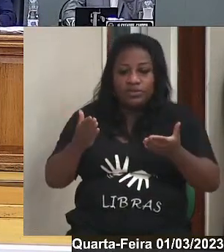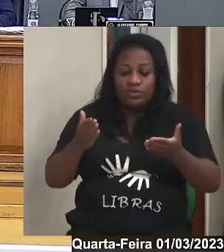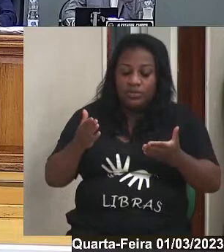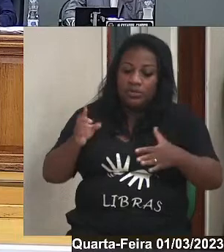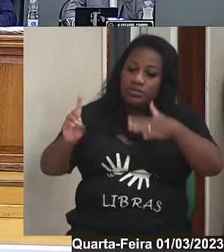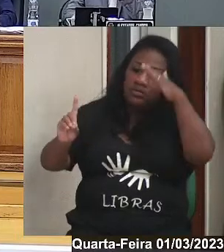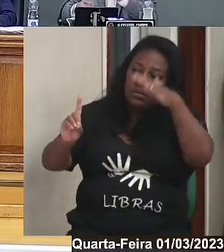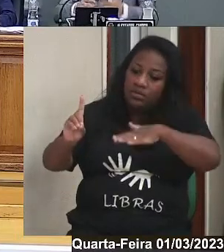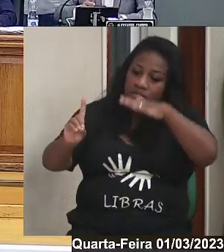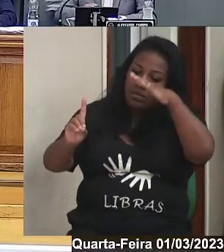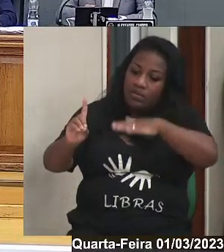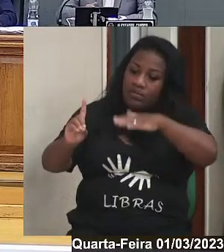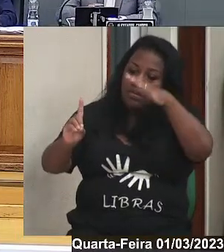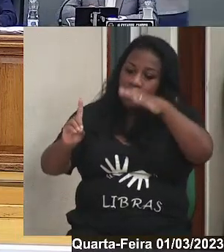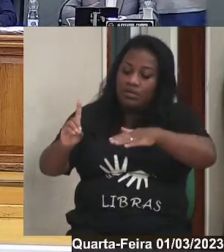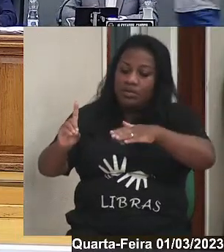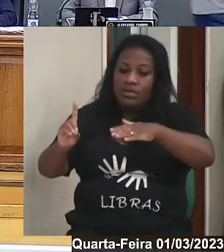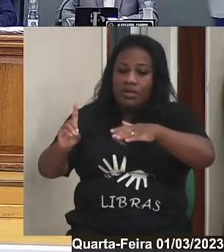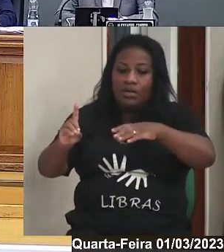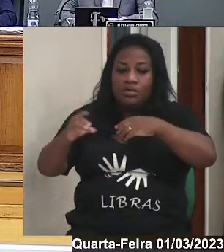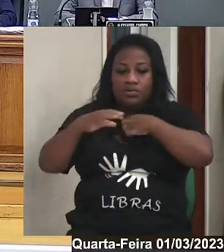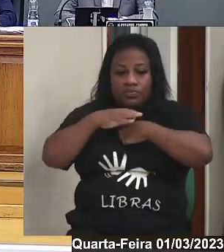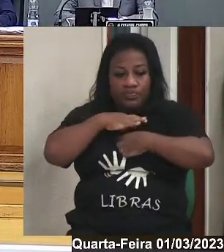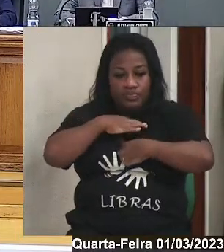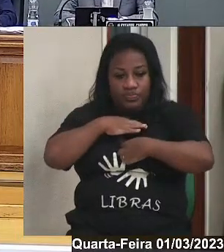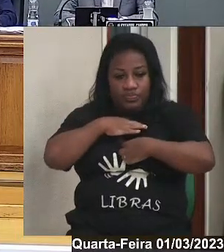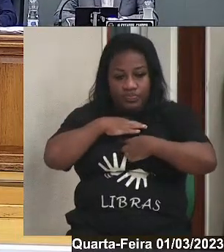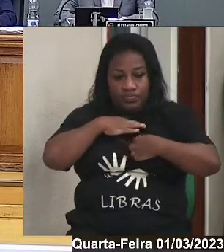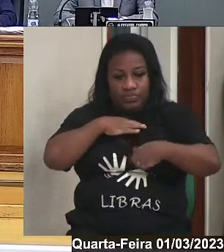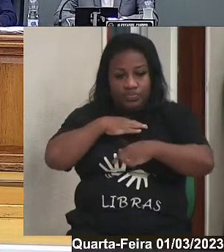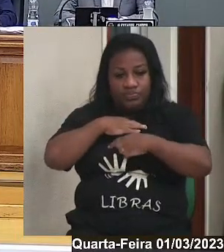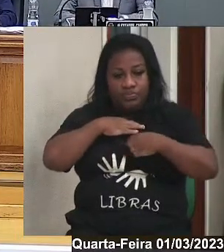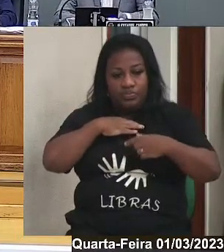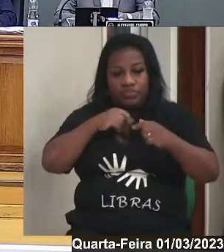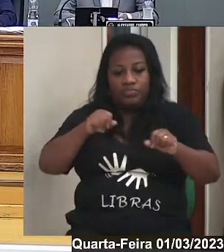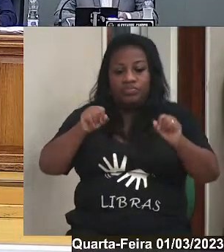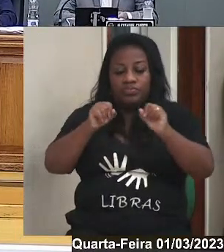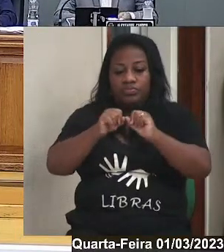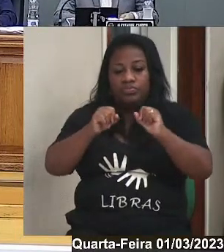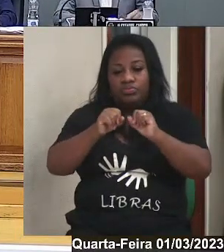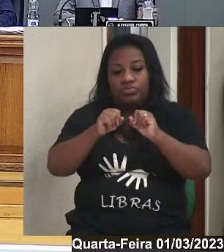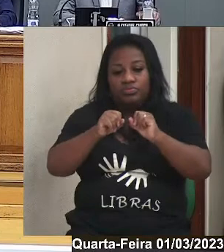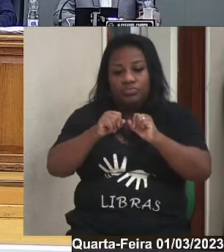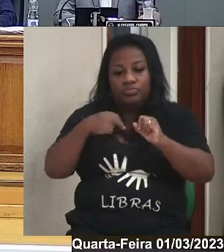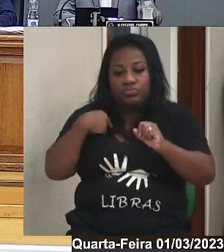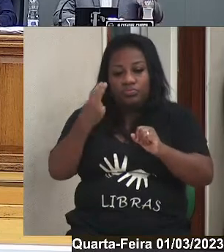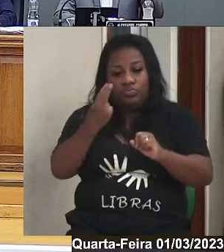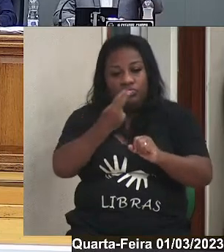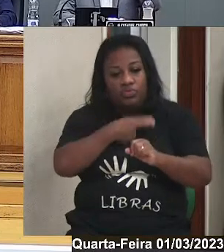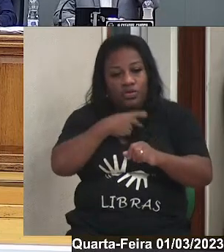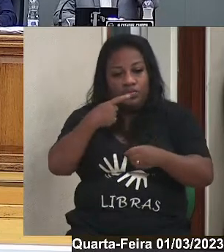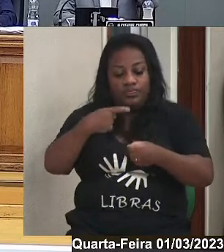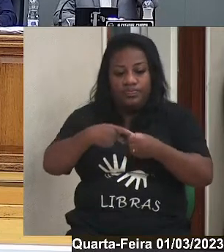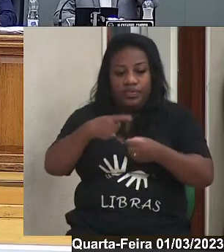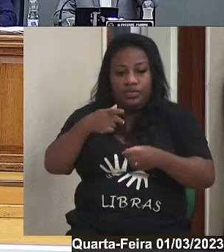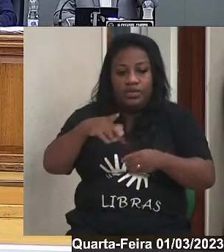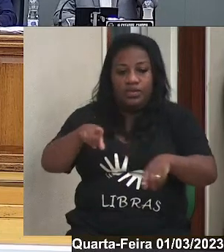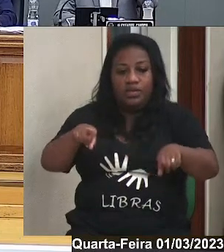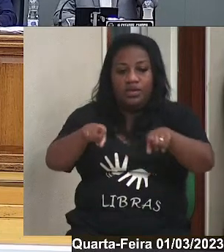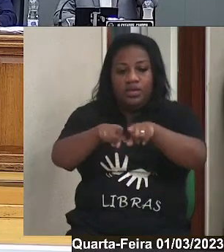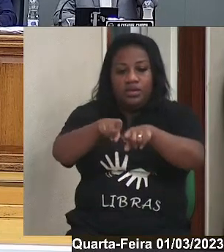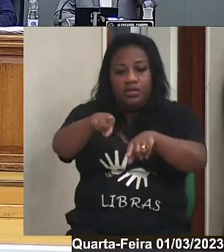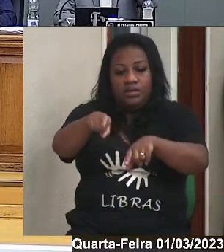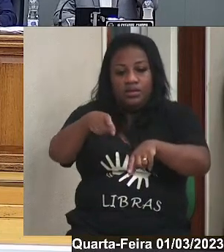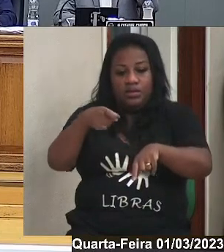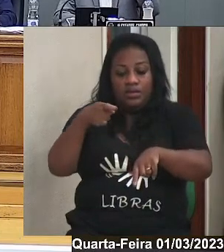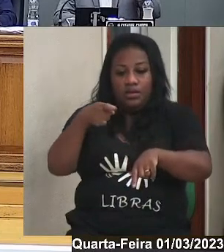será honrada com uma medalha de honra ao mérito por aquilo que vem sendo realizado na nossa cidade. Também cumprimentar o